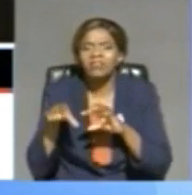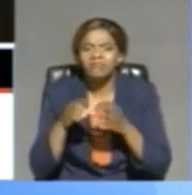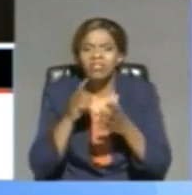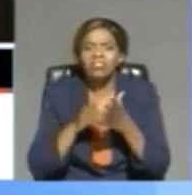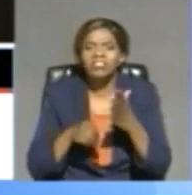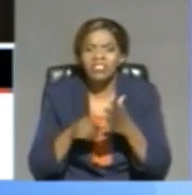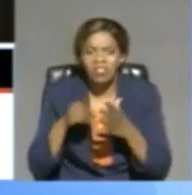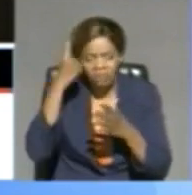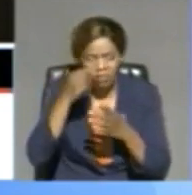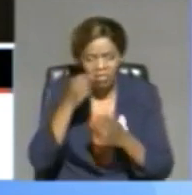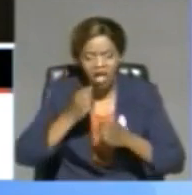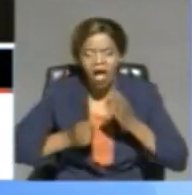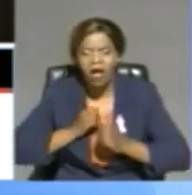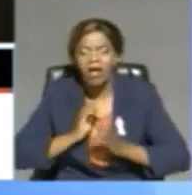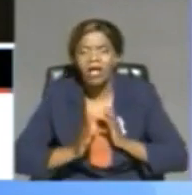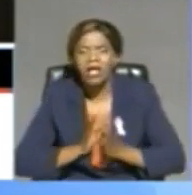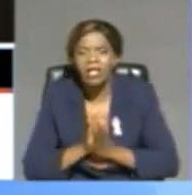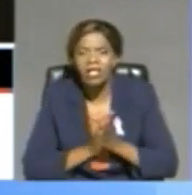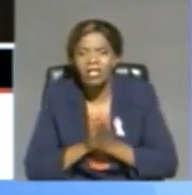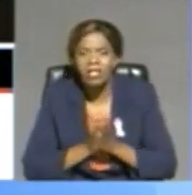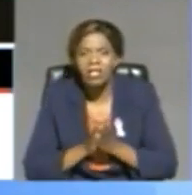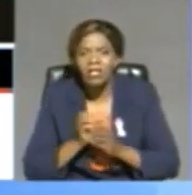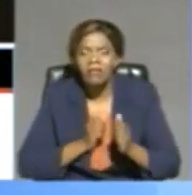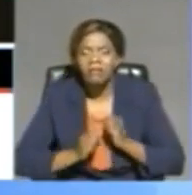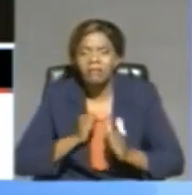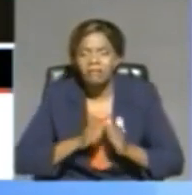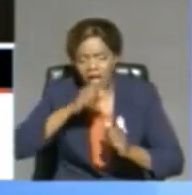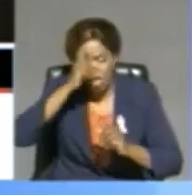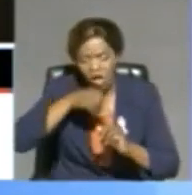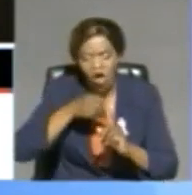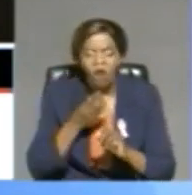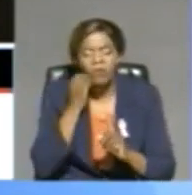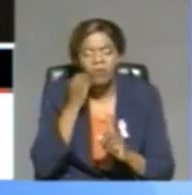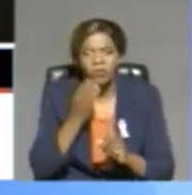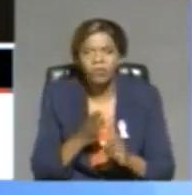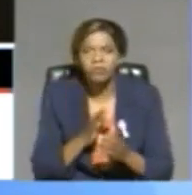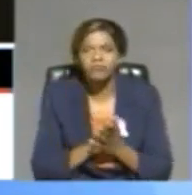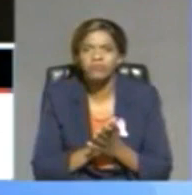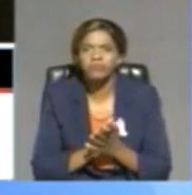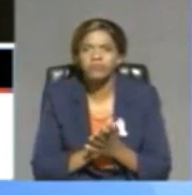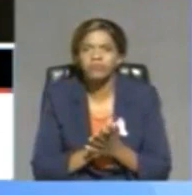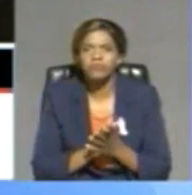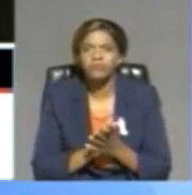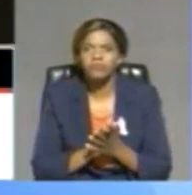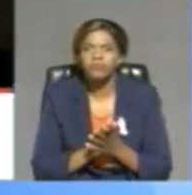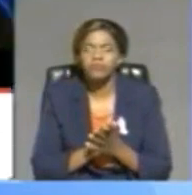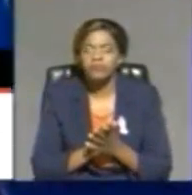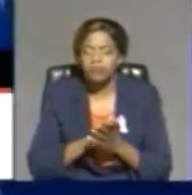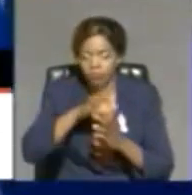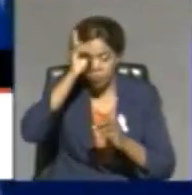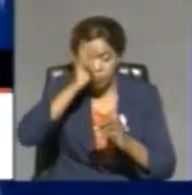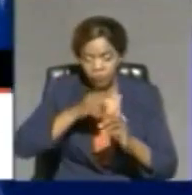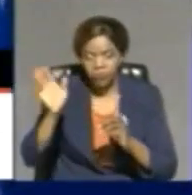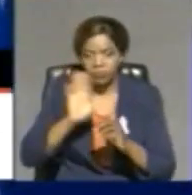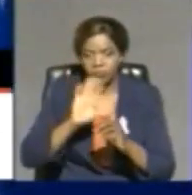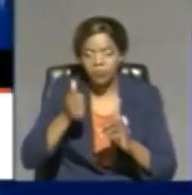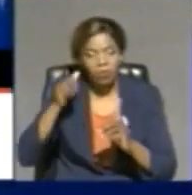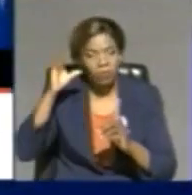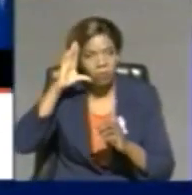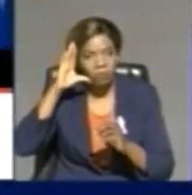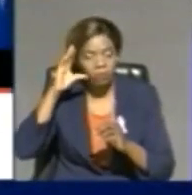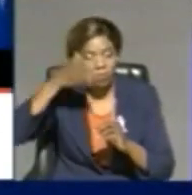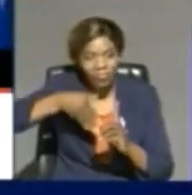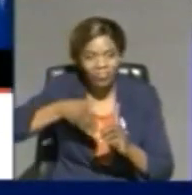Jair Bolsonaro? Boa noite, Fernando, e boa noite a você assistindo a TPA. O